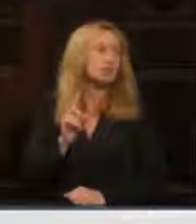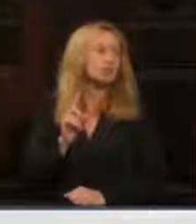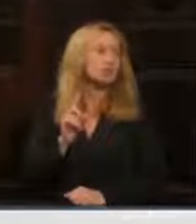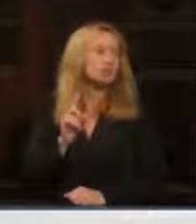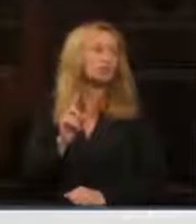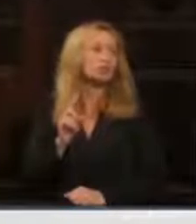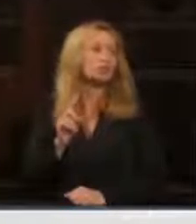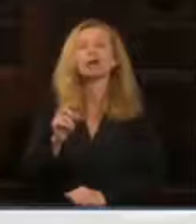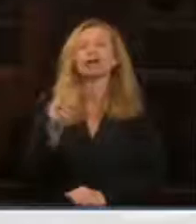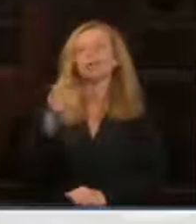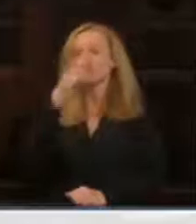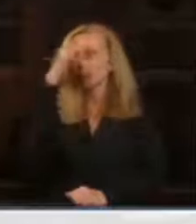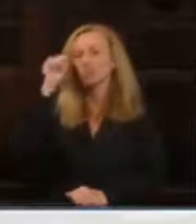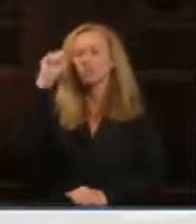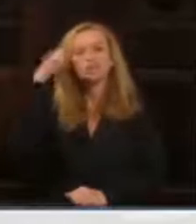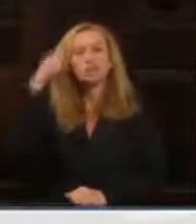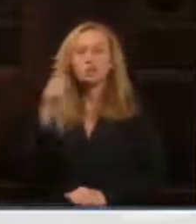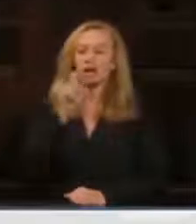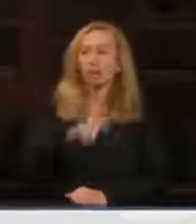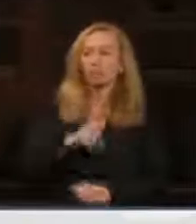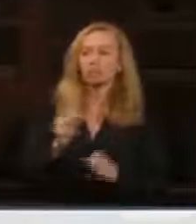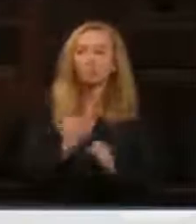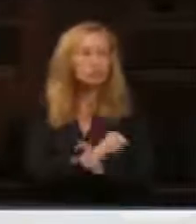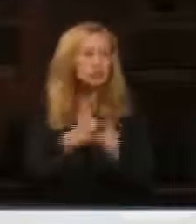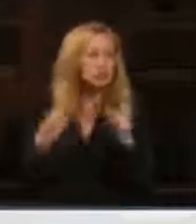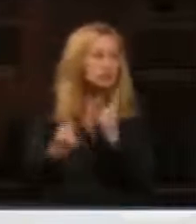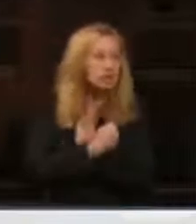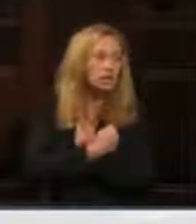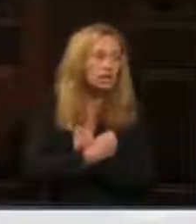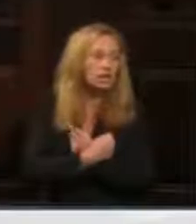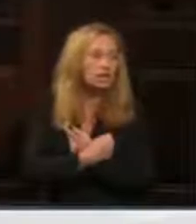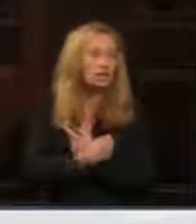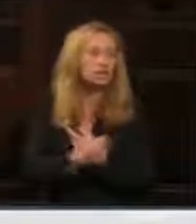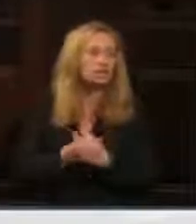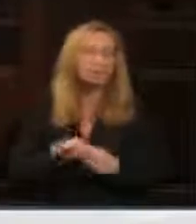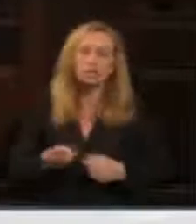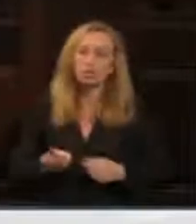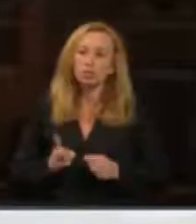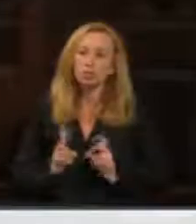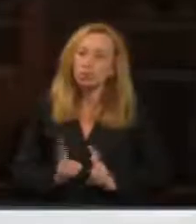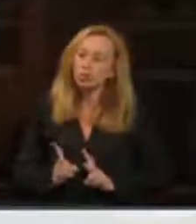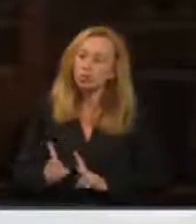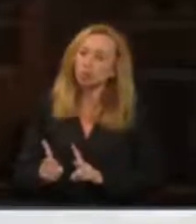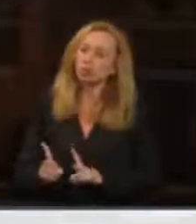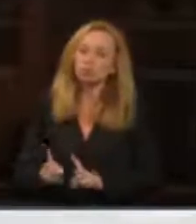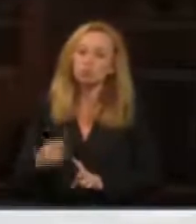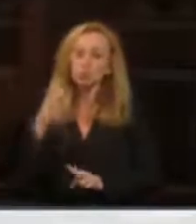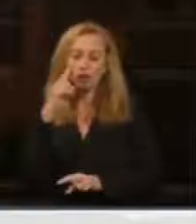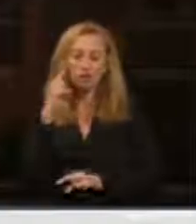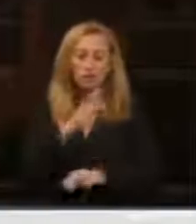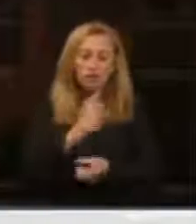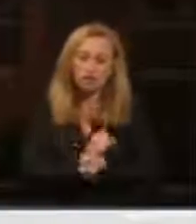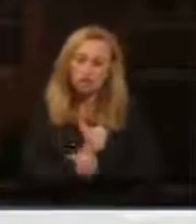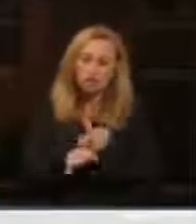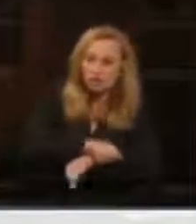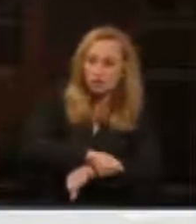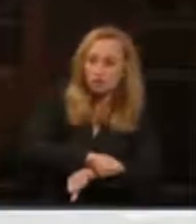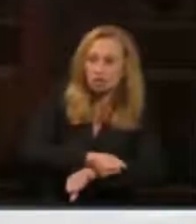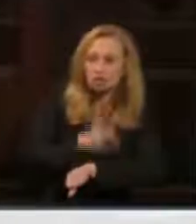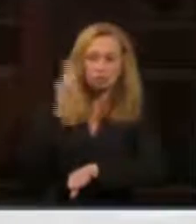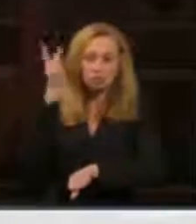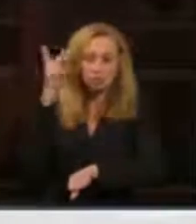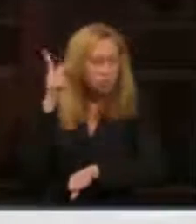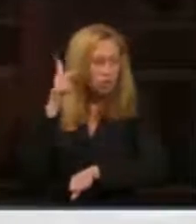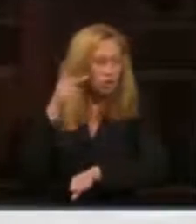acaso. É uma sociedade que se estruturou na escravidão, se estruturou historicamente numa lógica onde